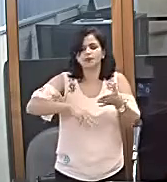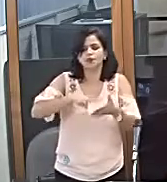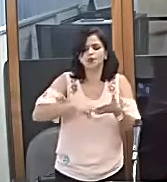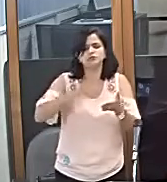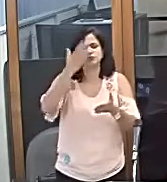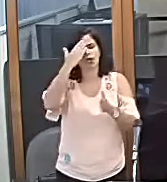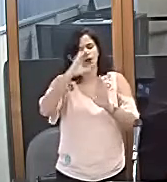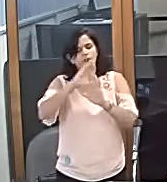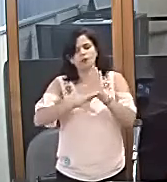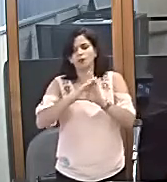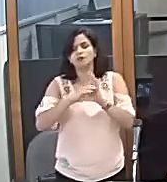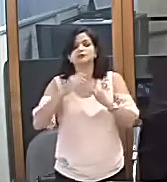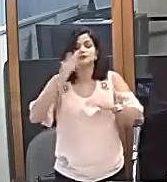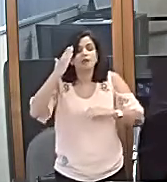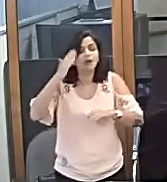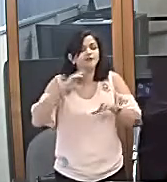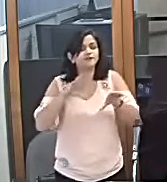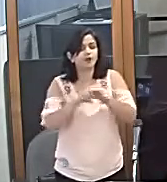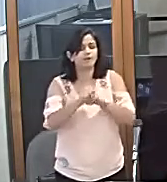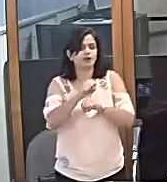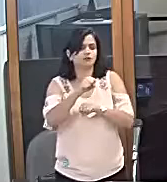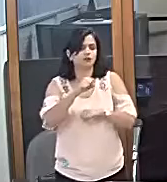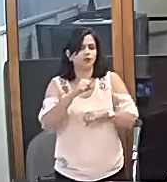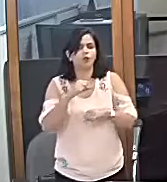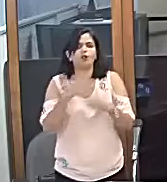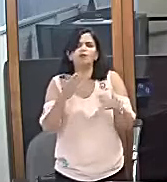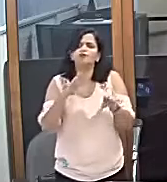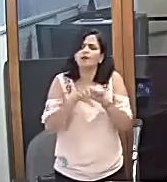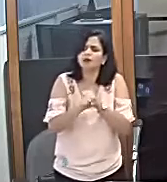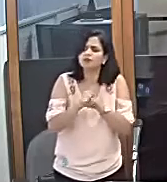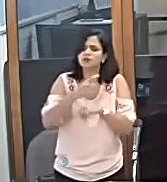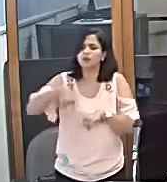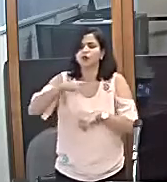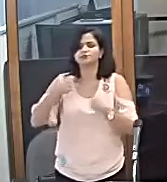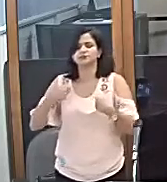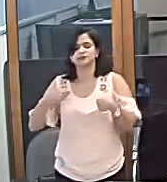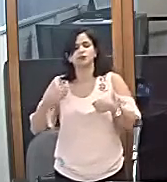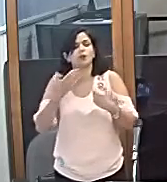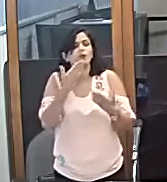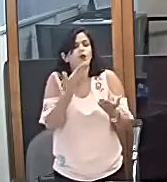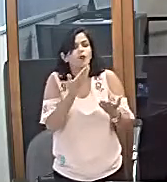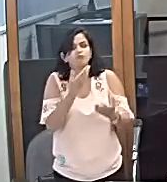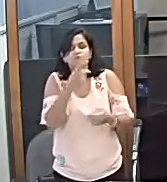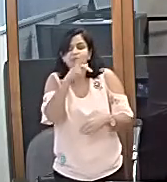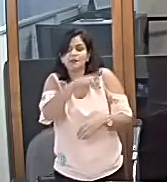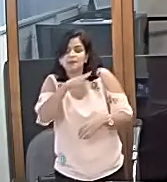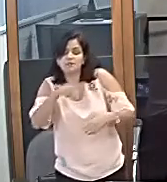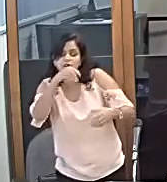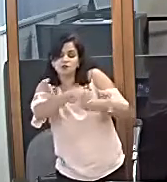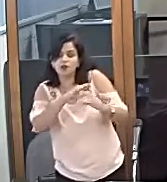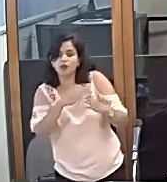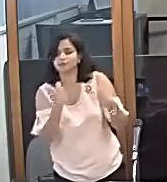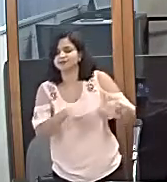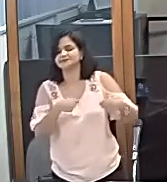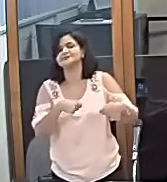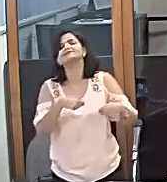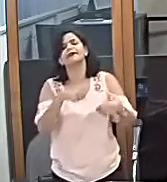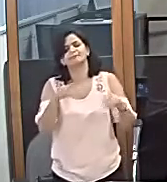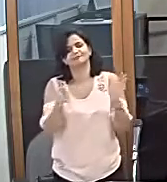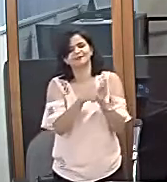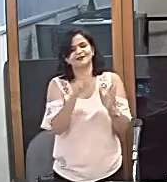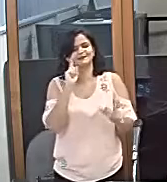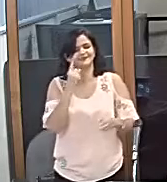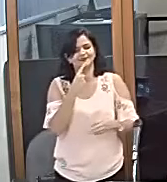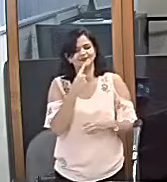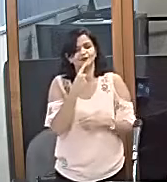adultos surdos. A questão da metodologia, do currículo e da formação de uma educação bilíngue, de uma escola